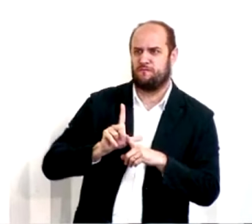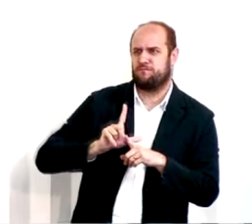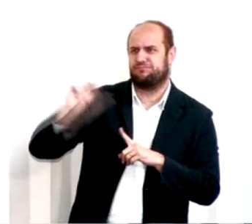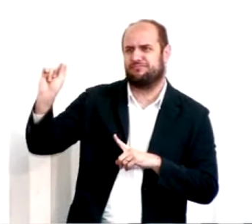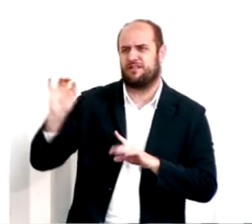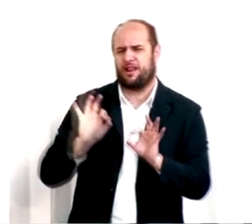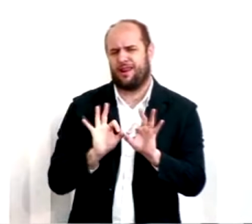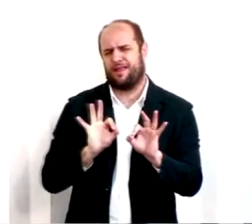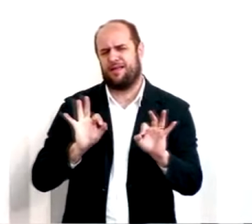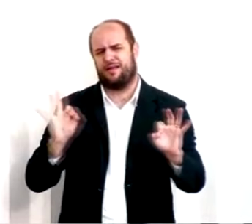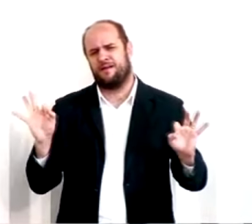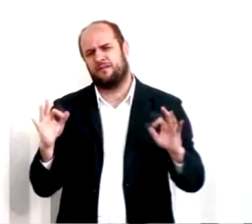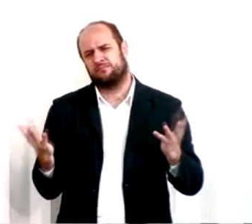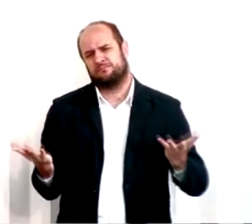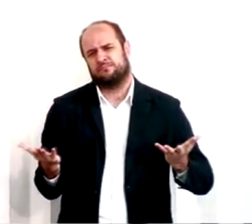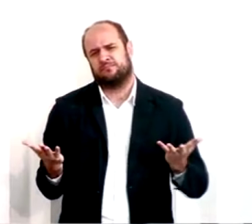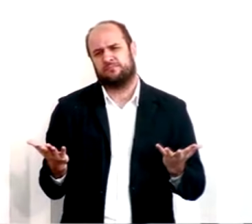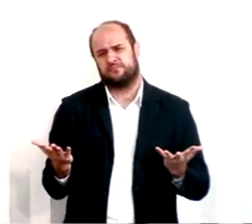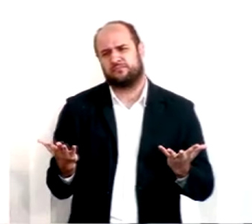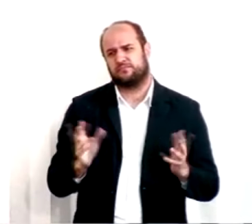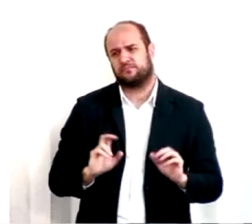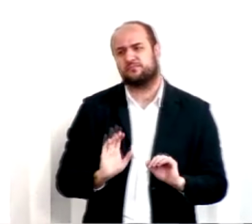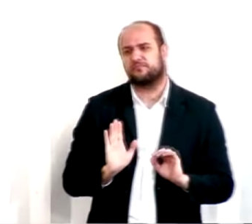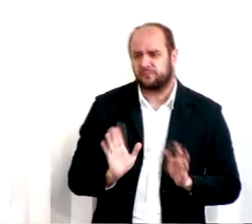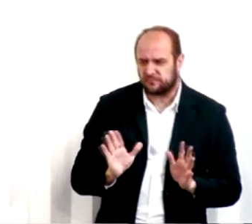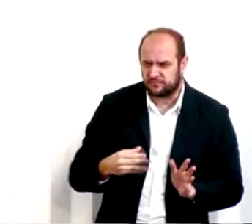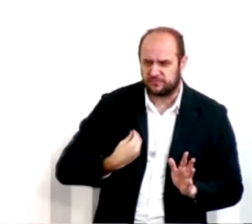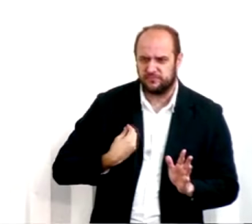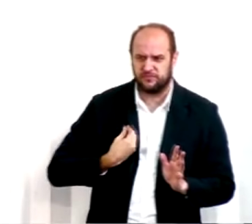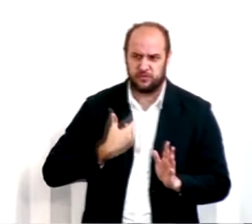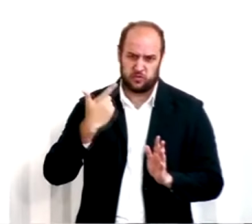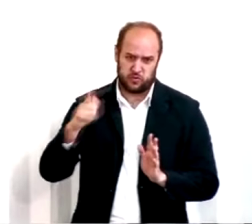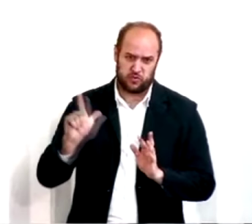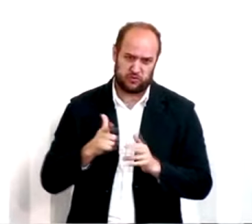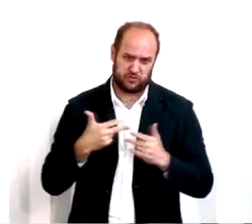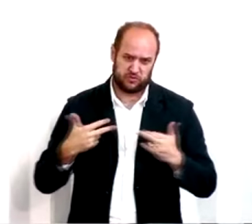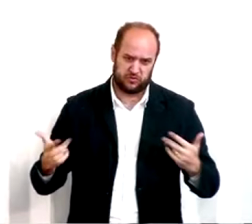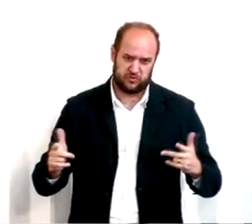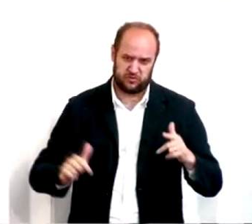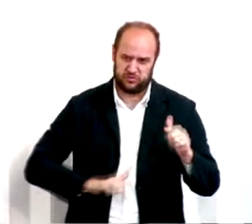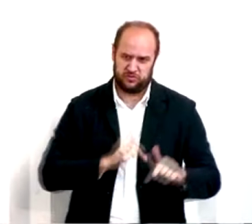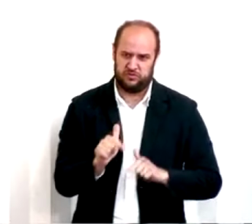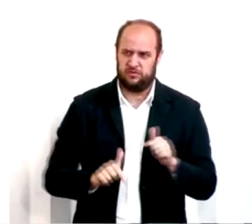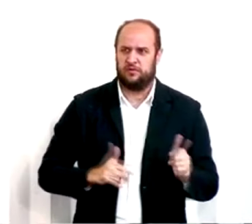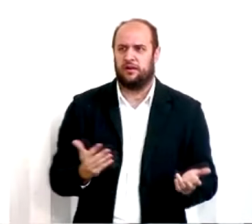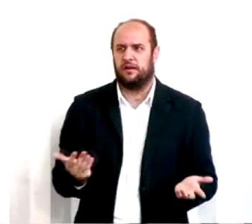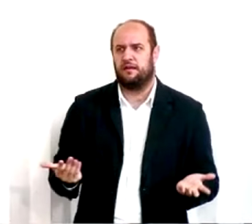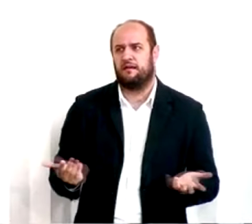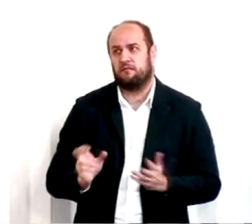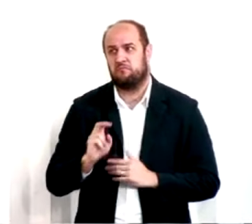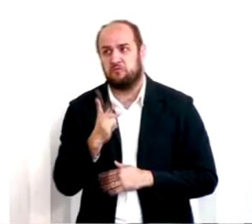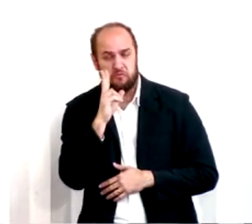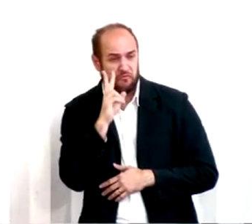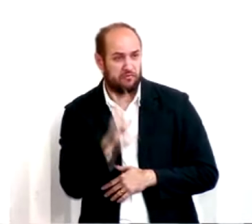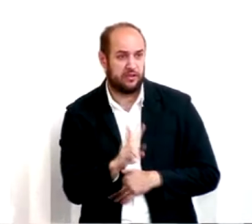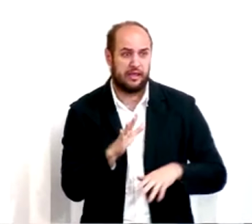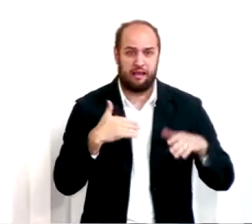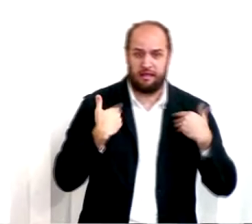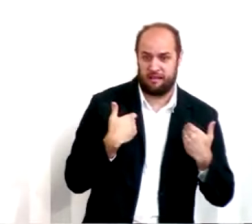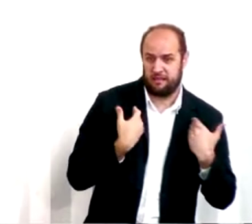presença de Cristo talvez eu também já tenho a minha alegrado tanto em outras coisas talvez eu também já tenha visto